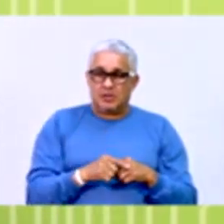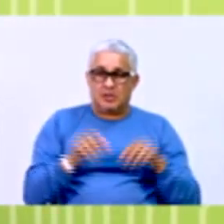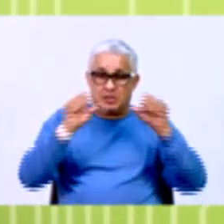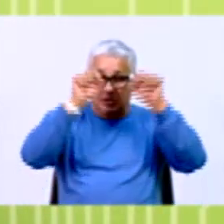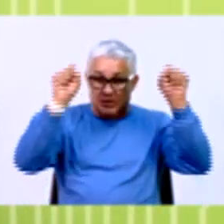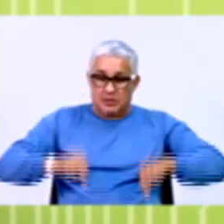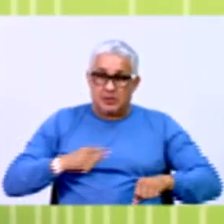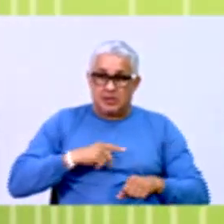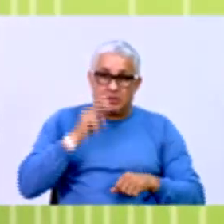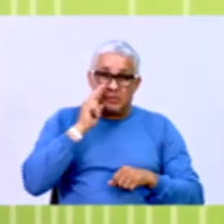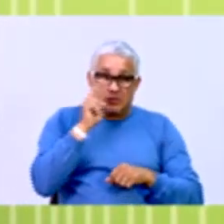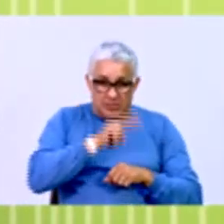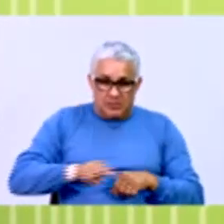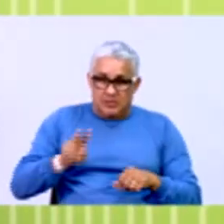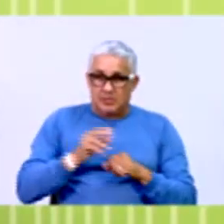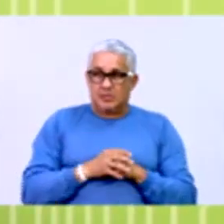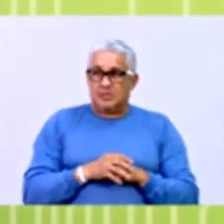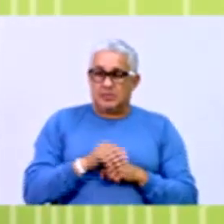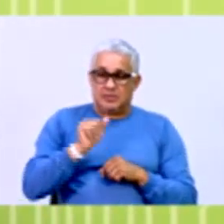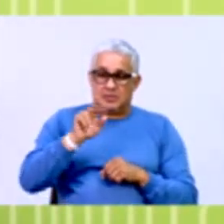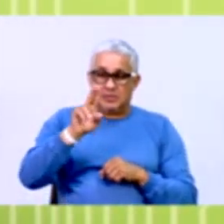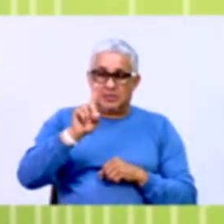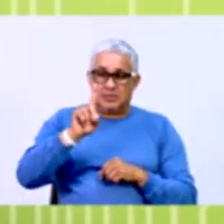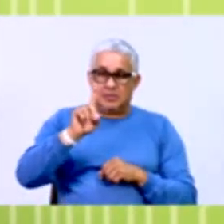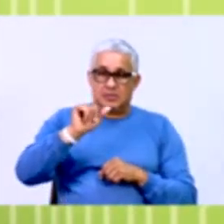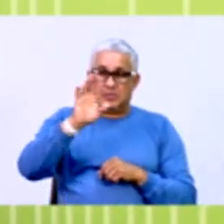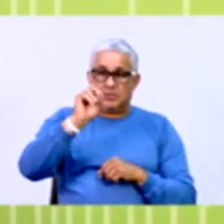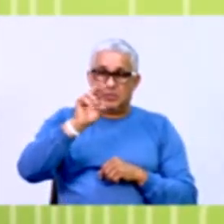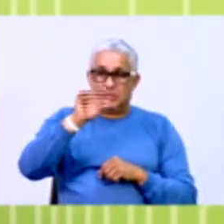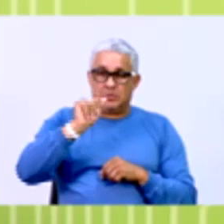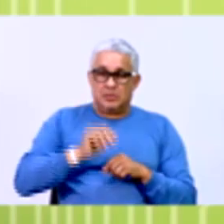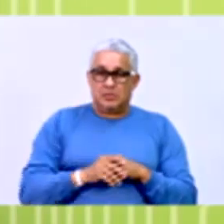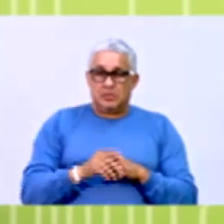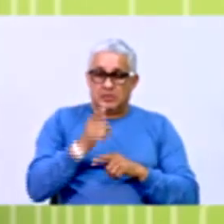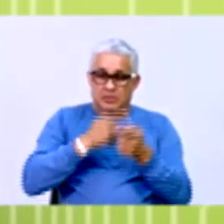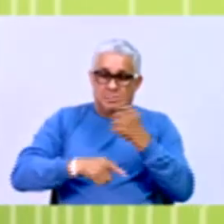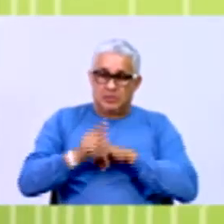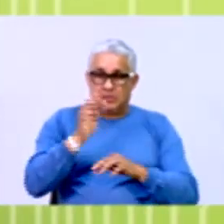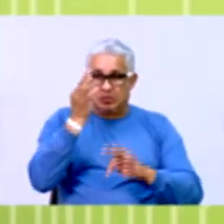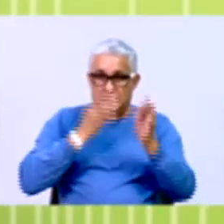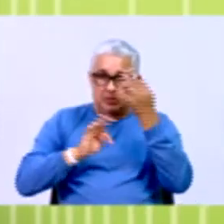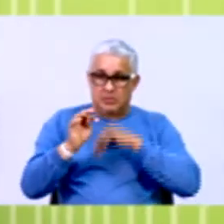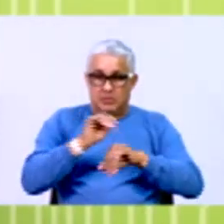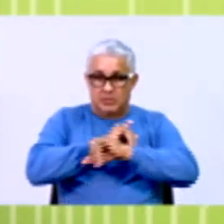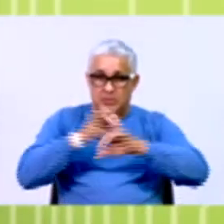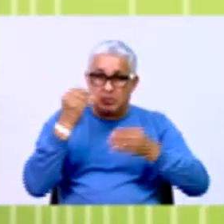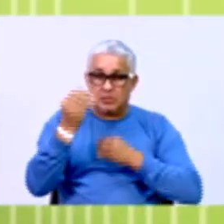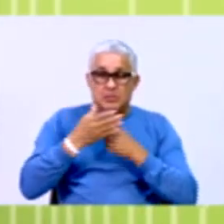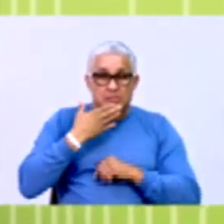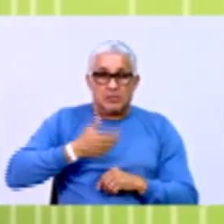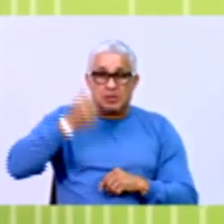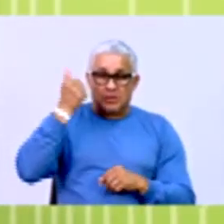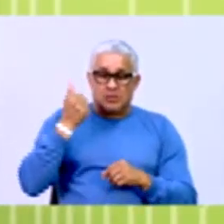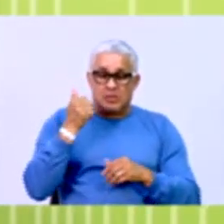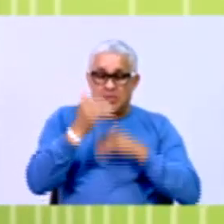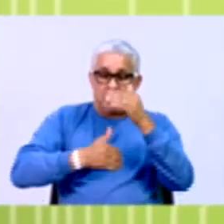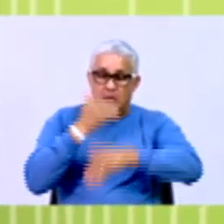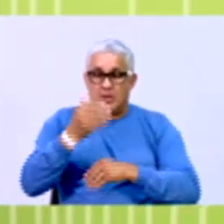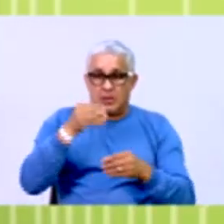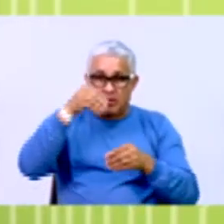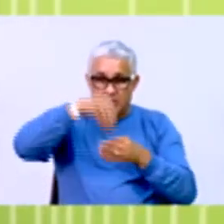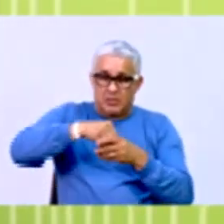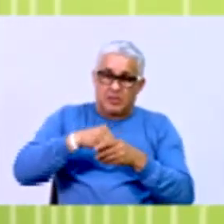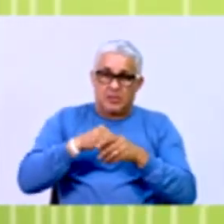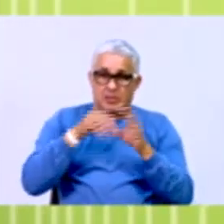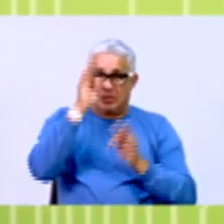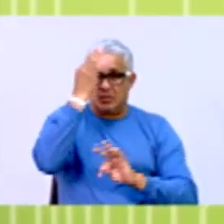visão, então eu estou falando de auditoria em gestão de tecnologia da informação, como que eu posso melhorar os processos de tecnologia da informação da